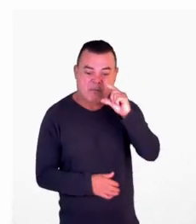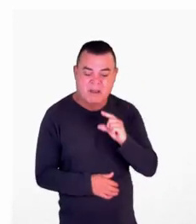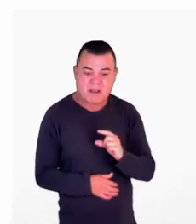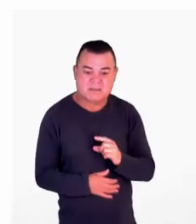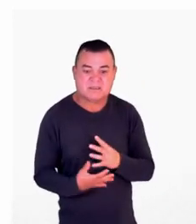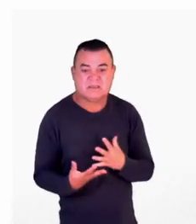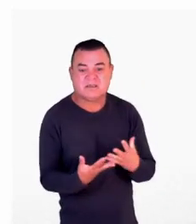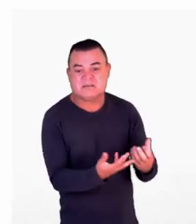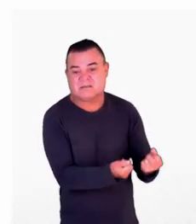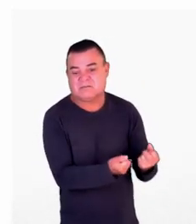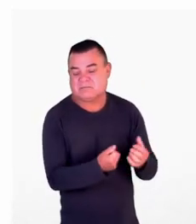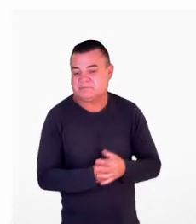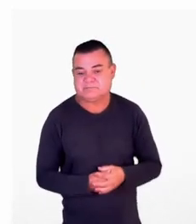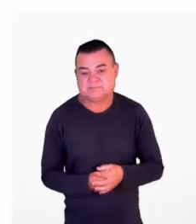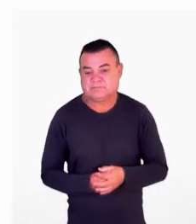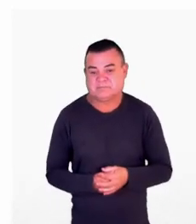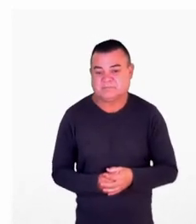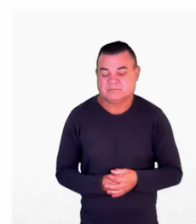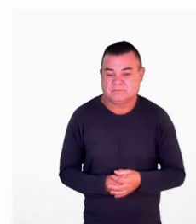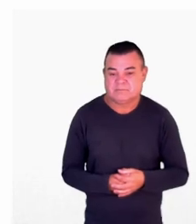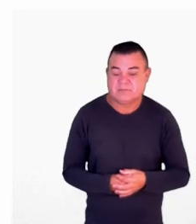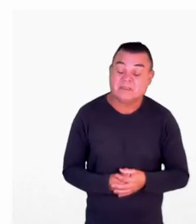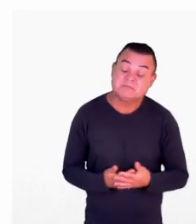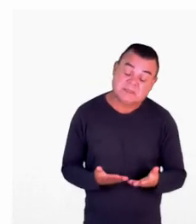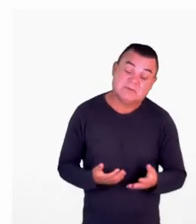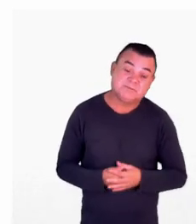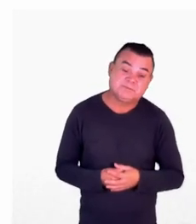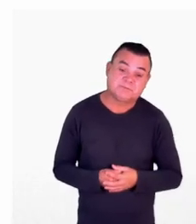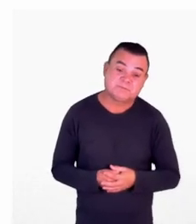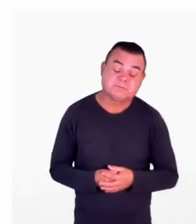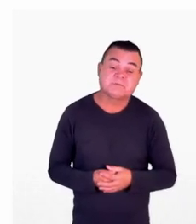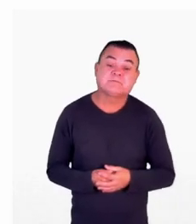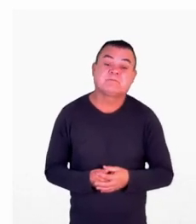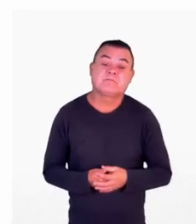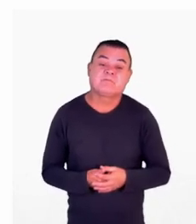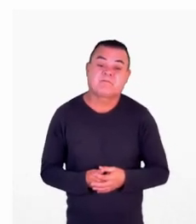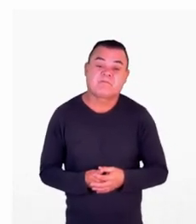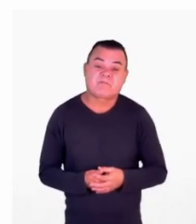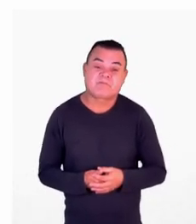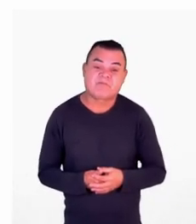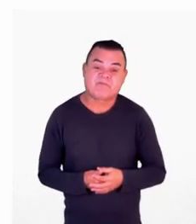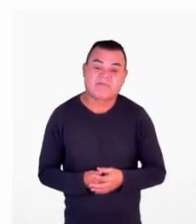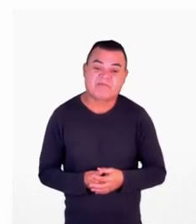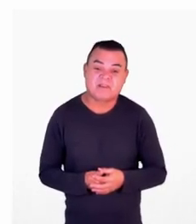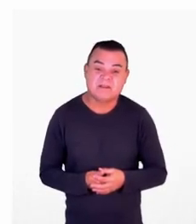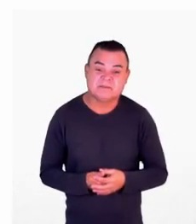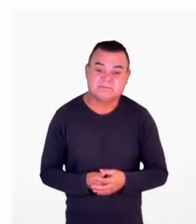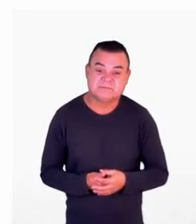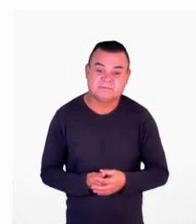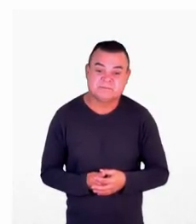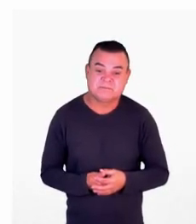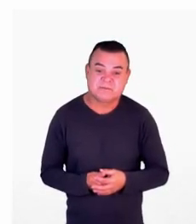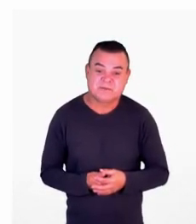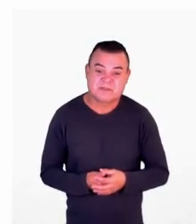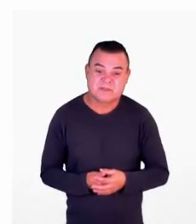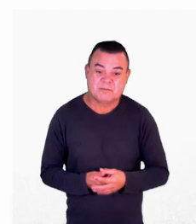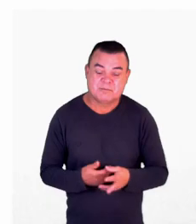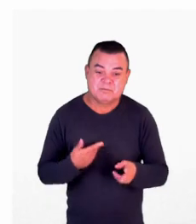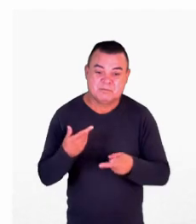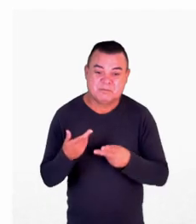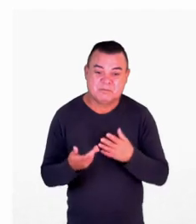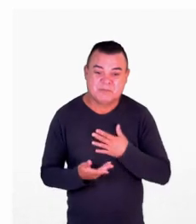eh e eu acho que são essas as considerações que eu gostaria de falar Eh o que me disseram que eu teria que falar em 10 minutos que eu teria